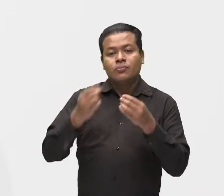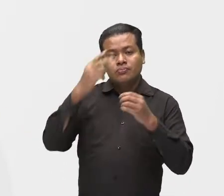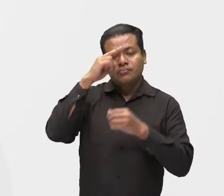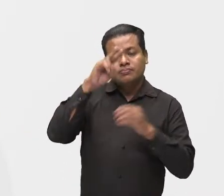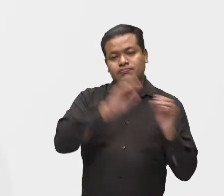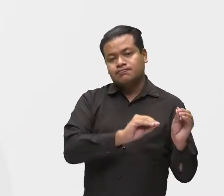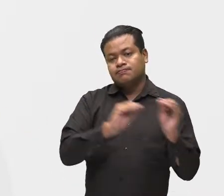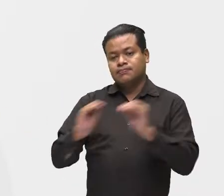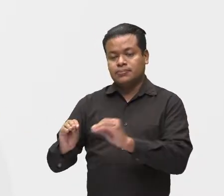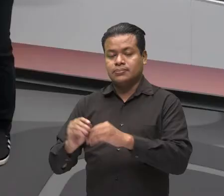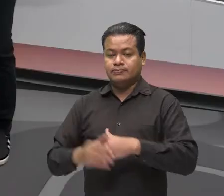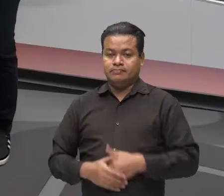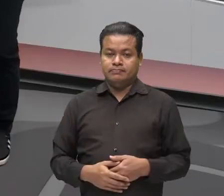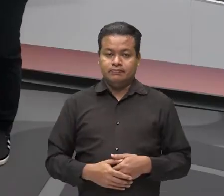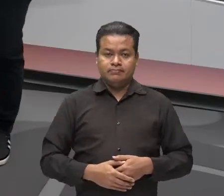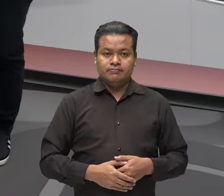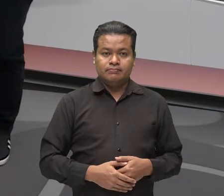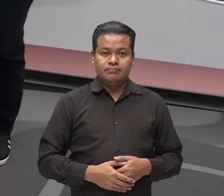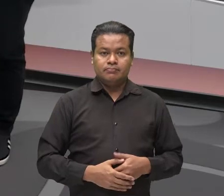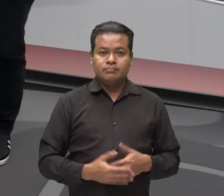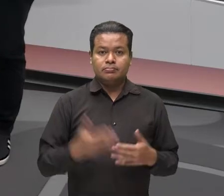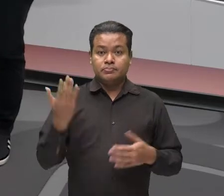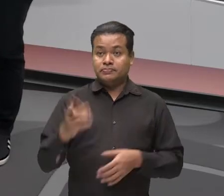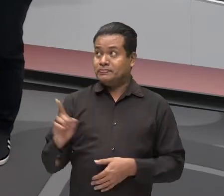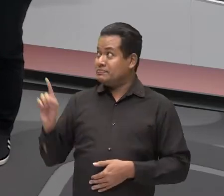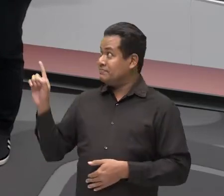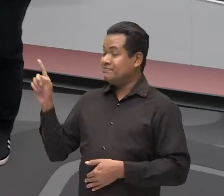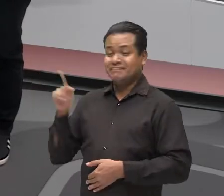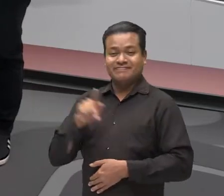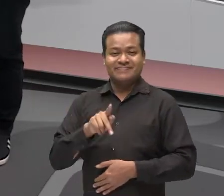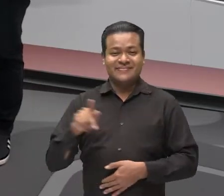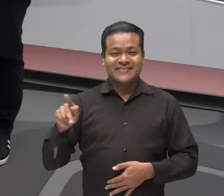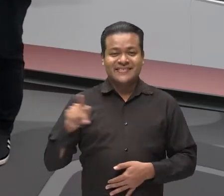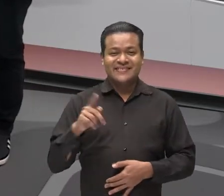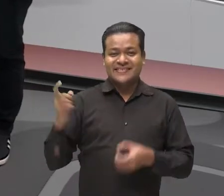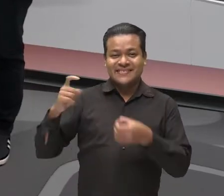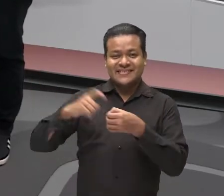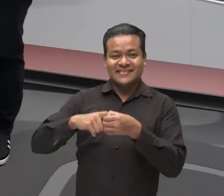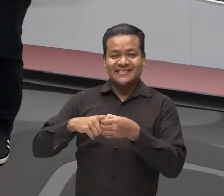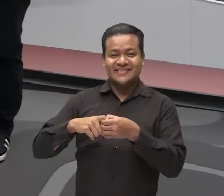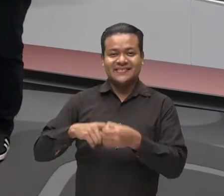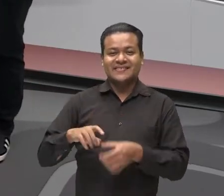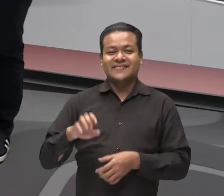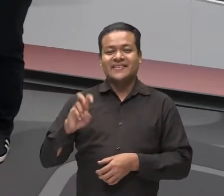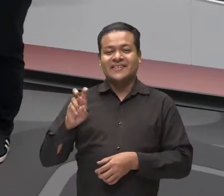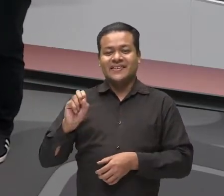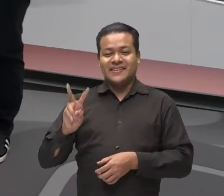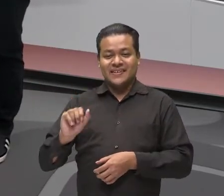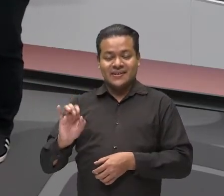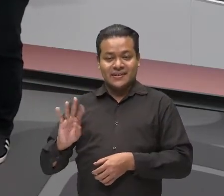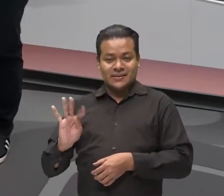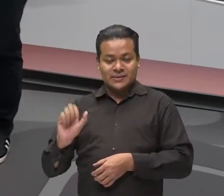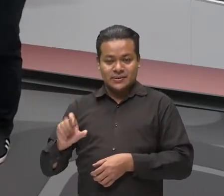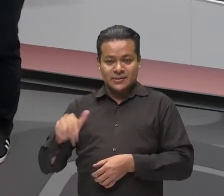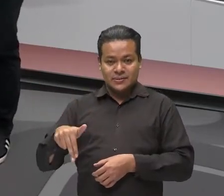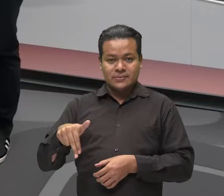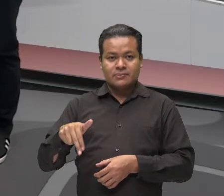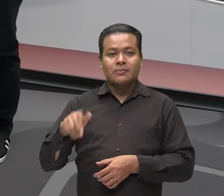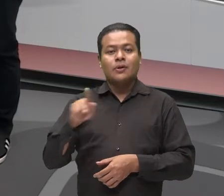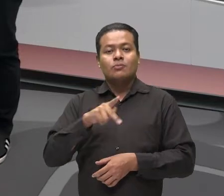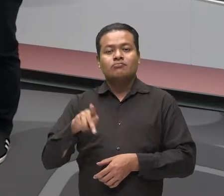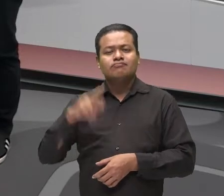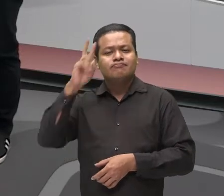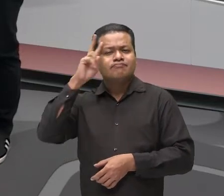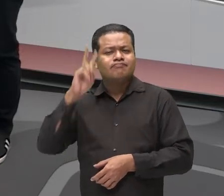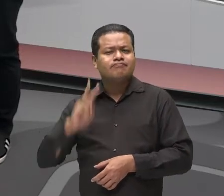os Estados Unidos. Gente, eu estou aqui com o professor de vocês, né? Tá de volta, professor Eberson, bem-vindo aí, professor de História. A gente está